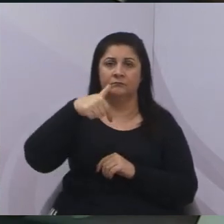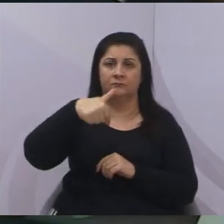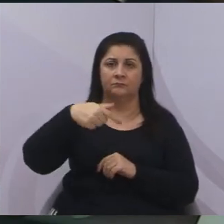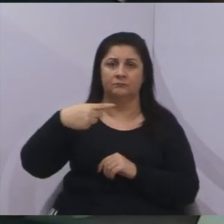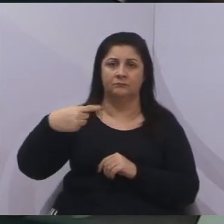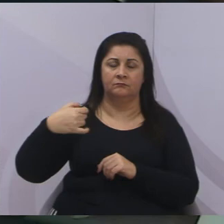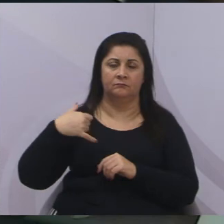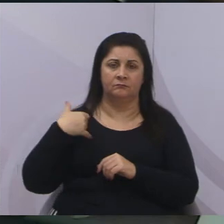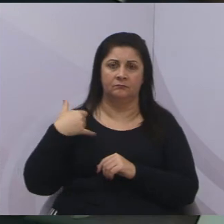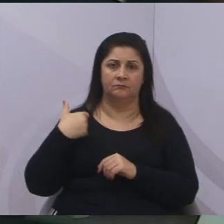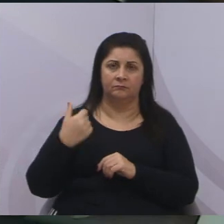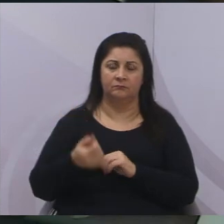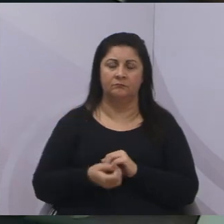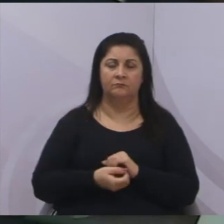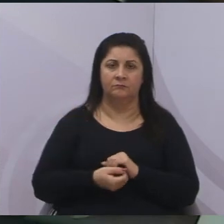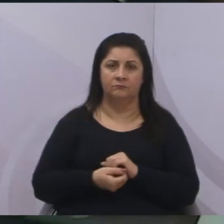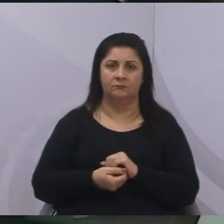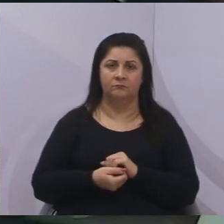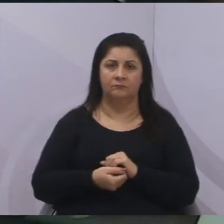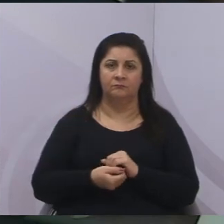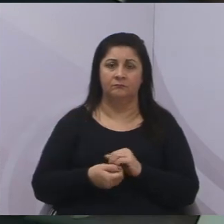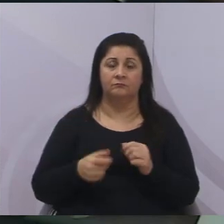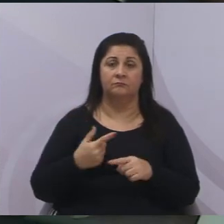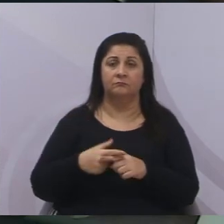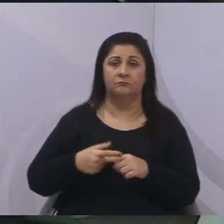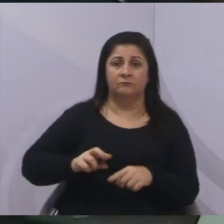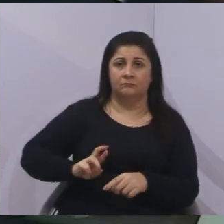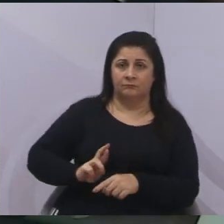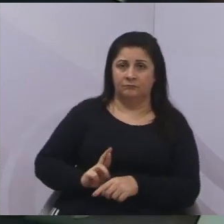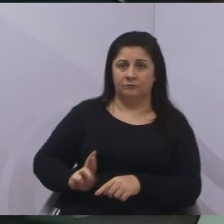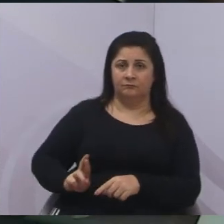71 anos, com problema no rim.